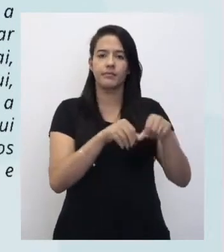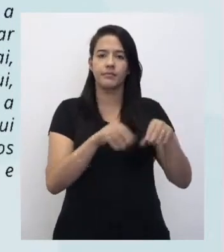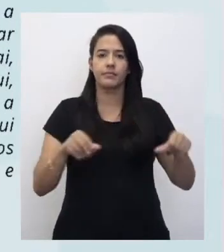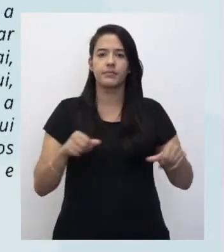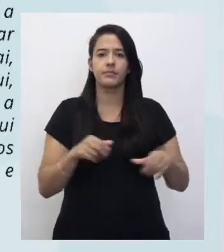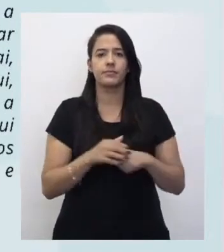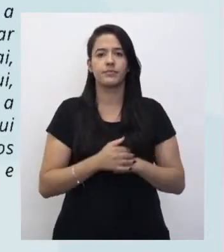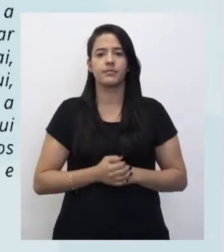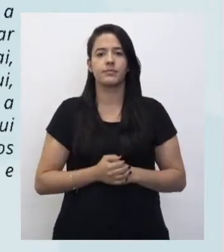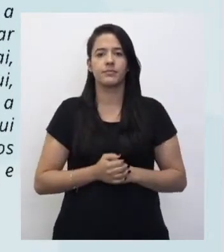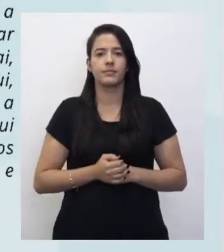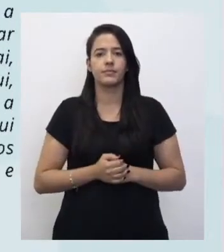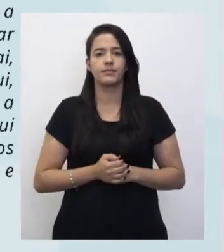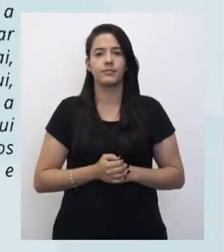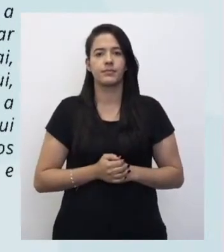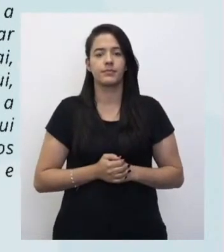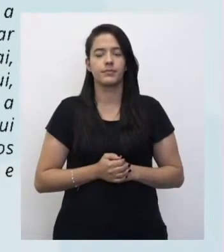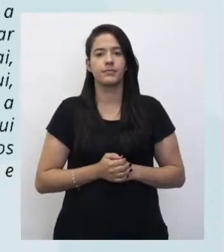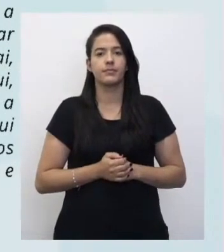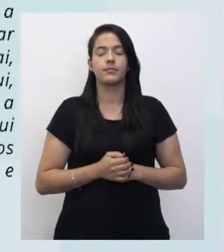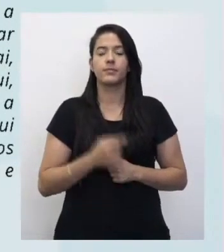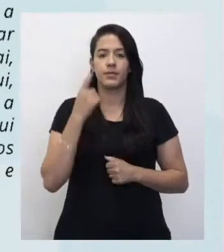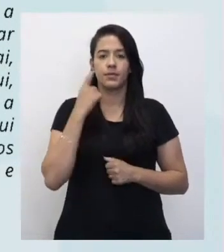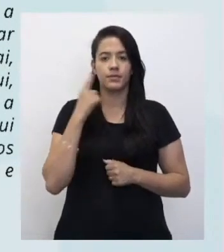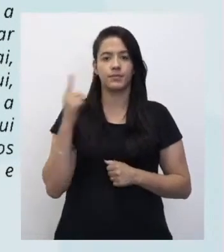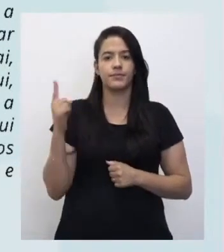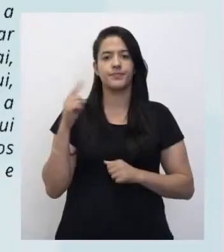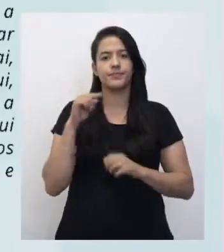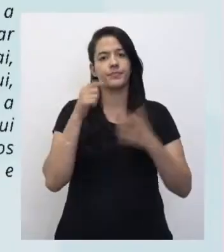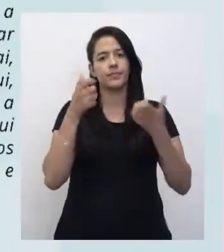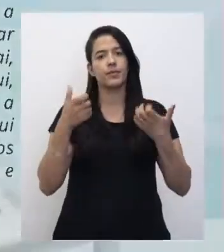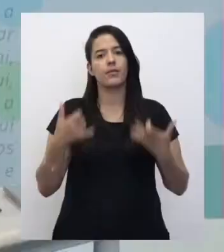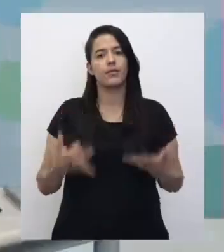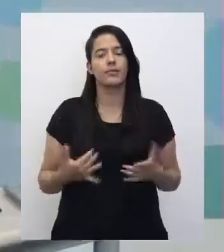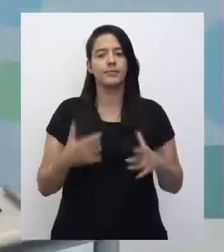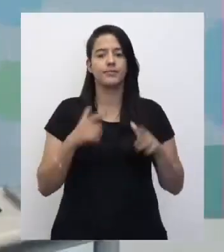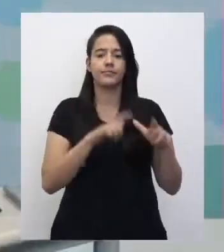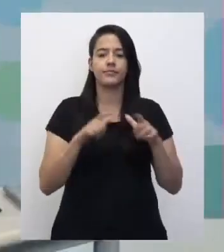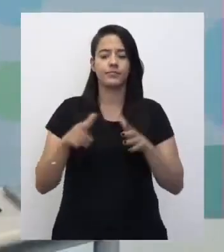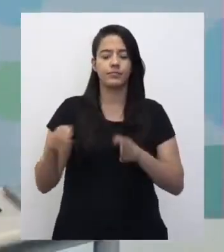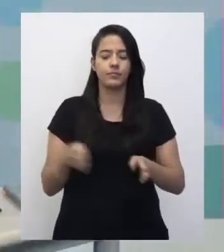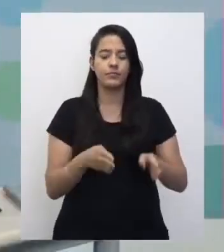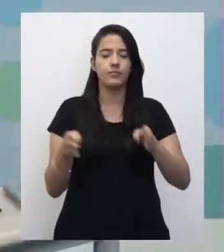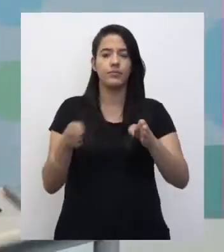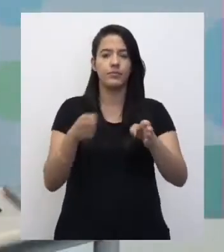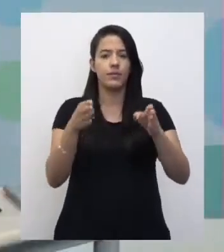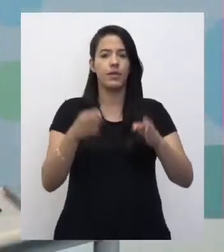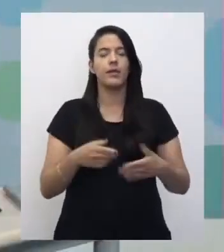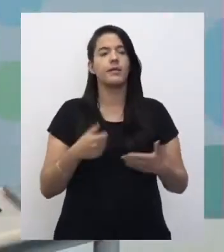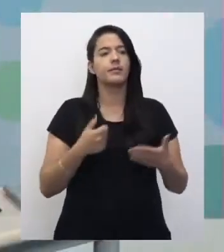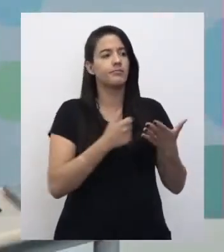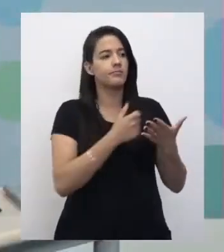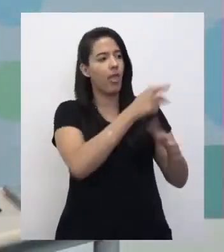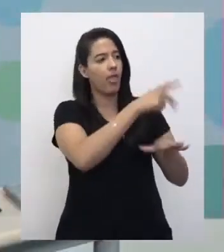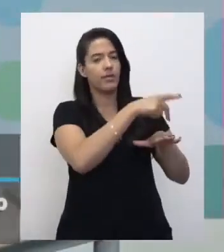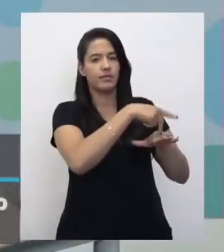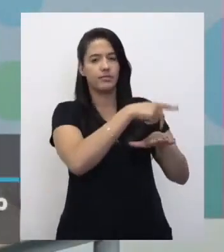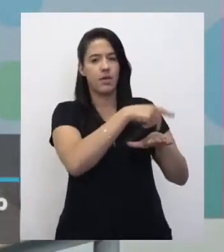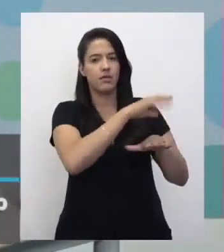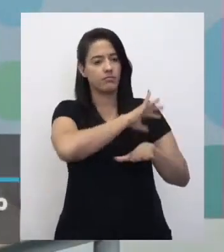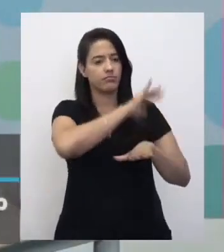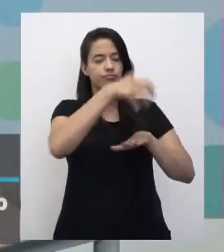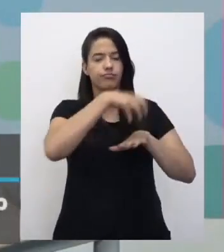e outros. Então, vocês vejam que esse texto está falando um pouquinho do trajeto das mercadorias, que a gente vê que ele